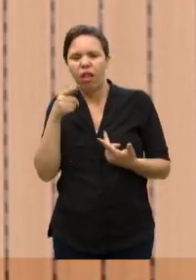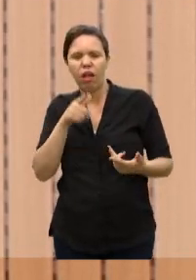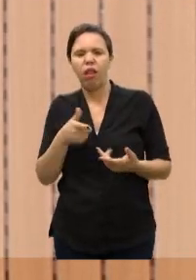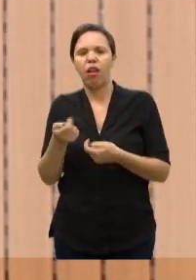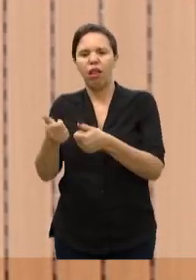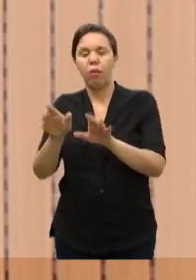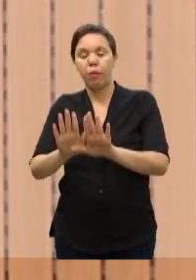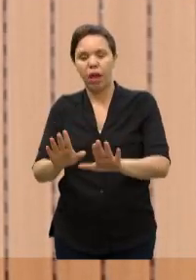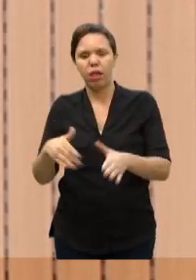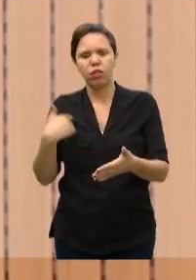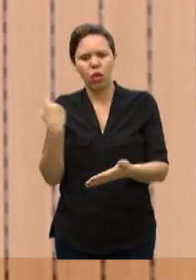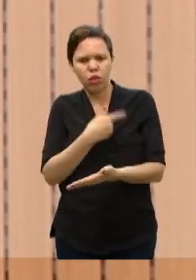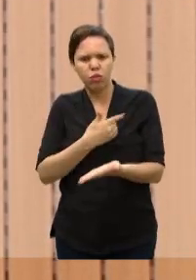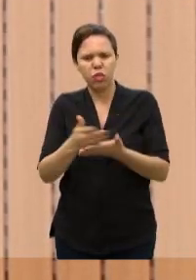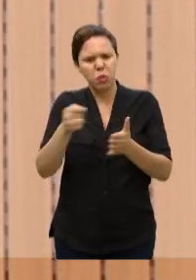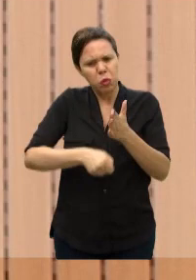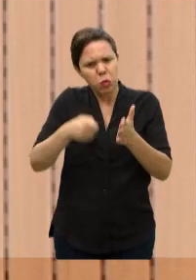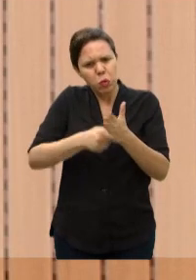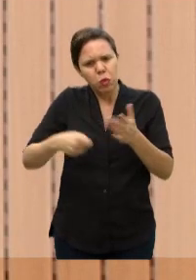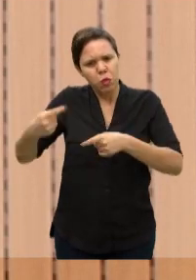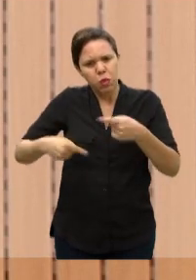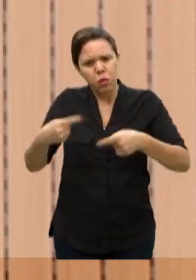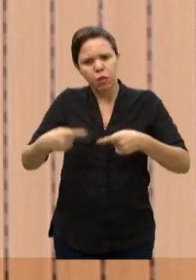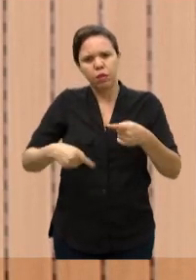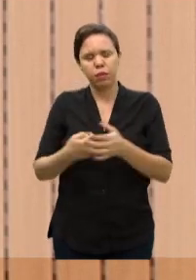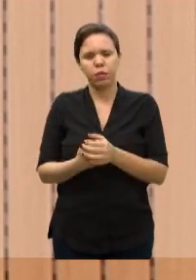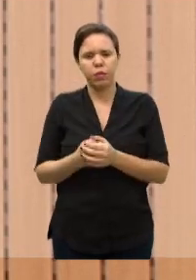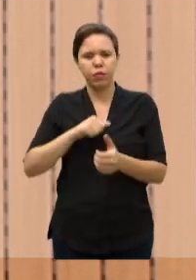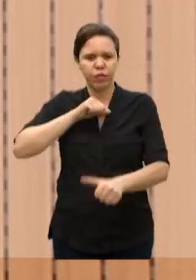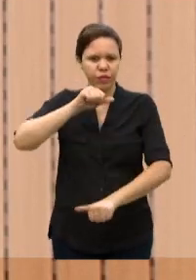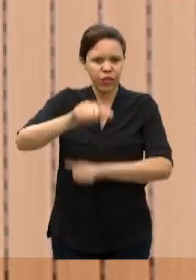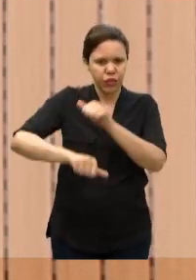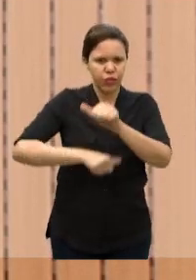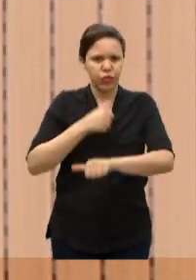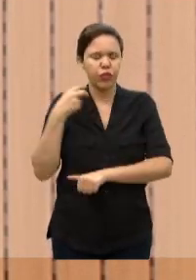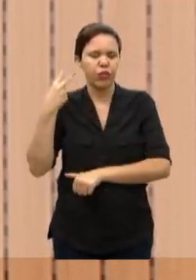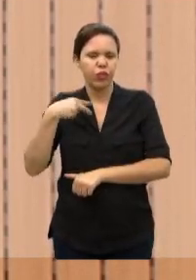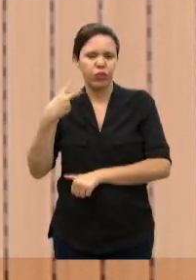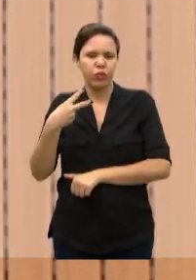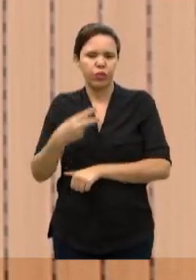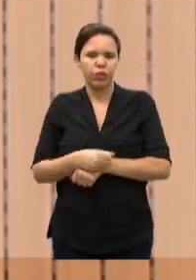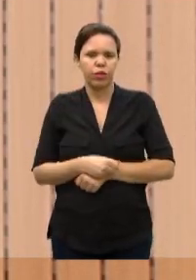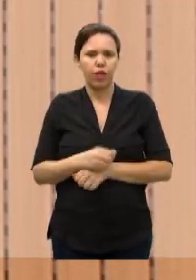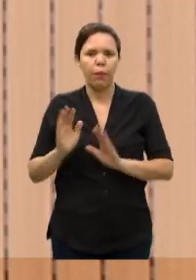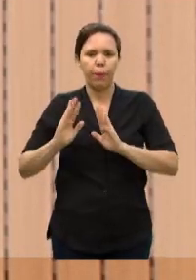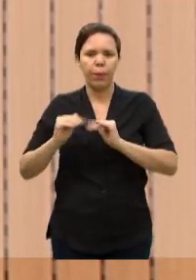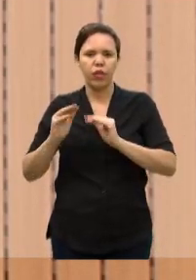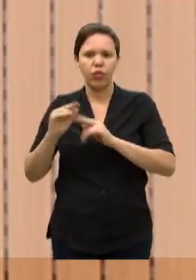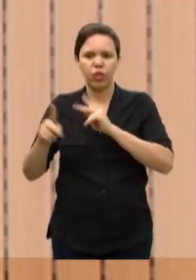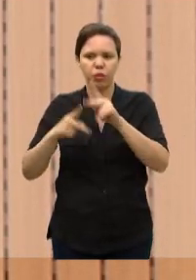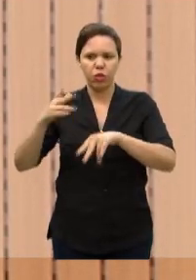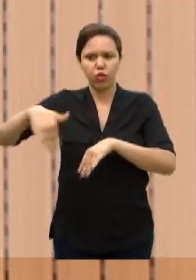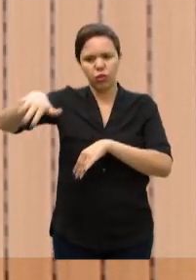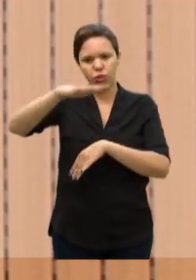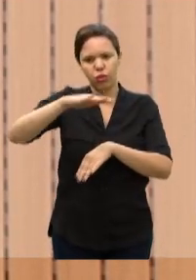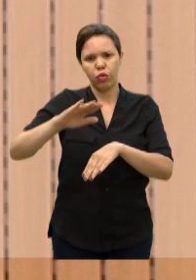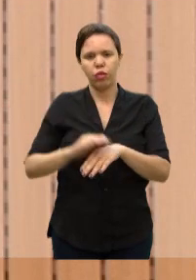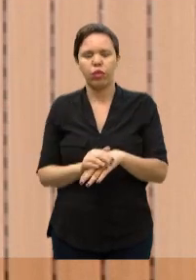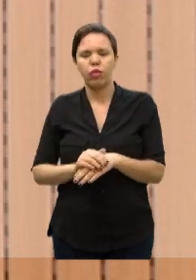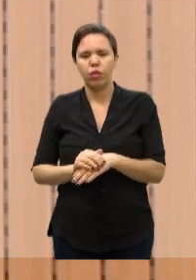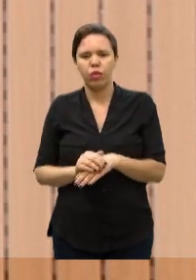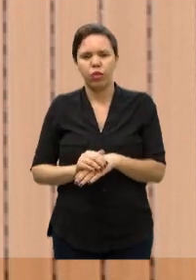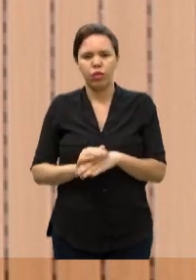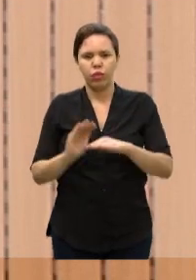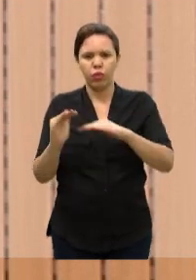história política, que eu me transformei então em vereador a pedido do povo daquela região norte